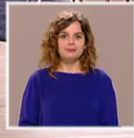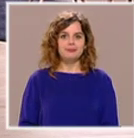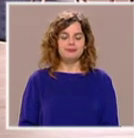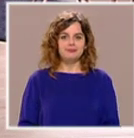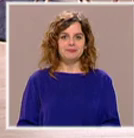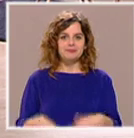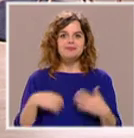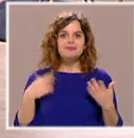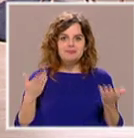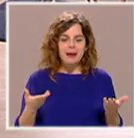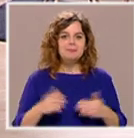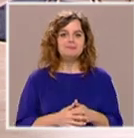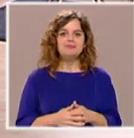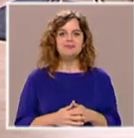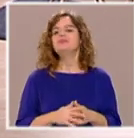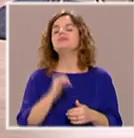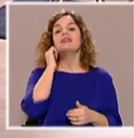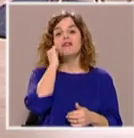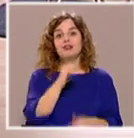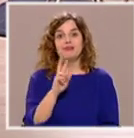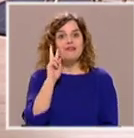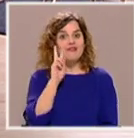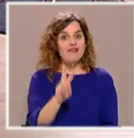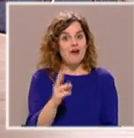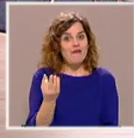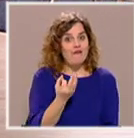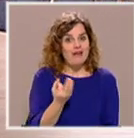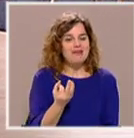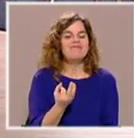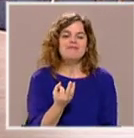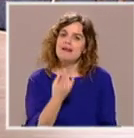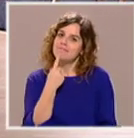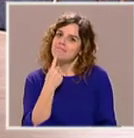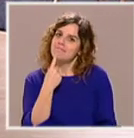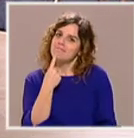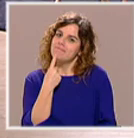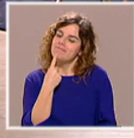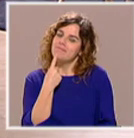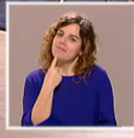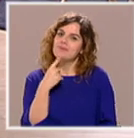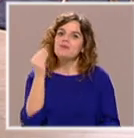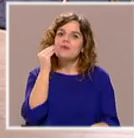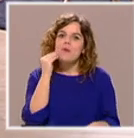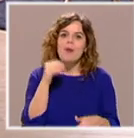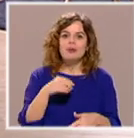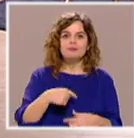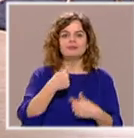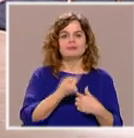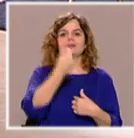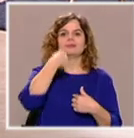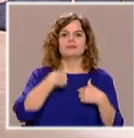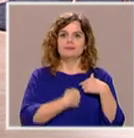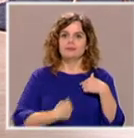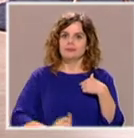Bem, então o vídeo que acabaram de assistir conseguiram perceber o processo de digestão.